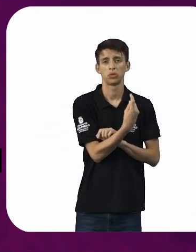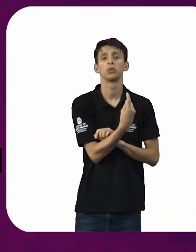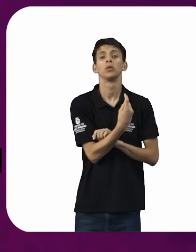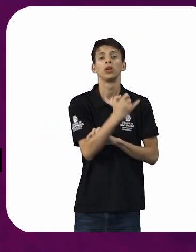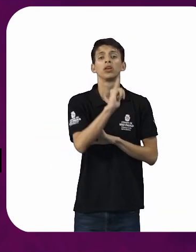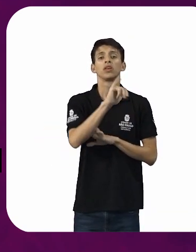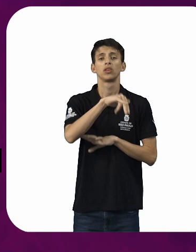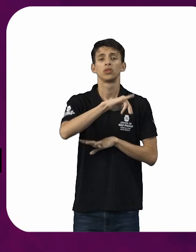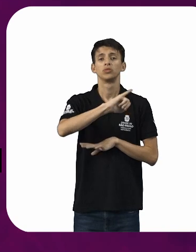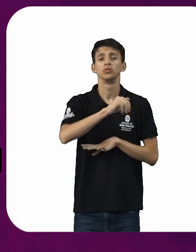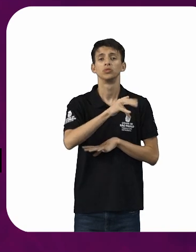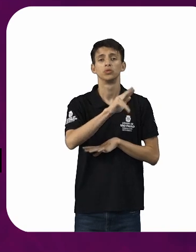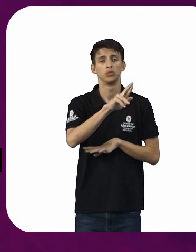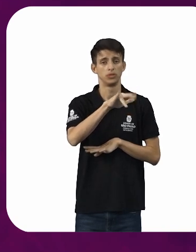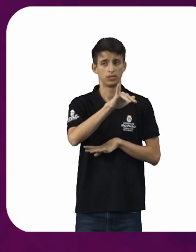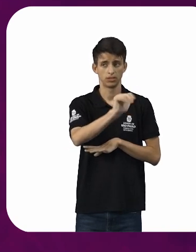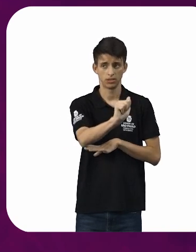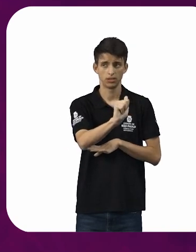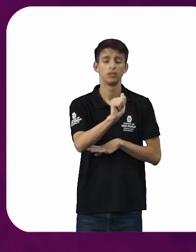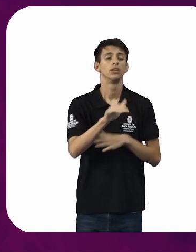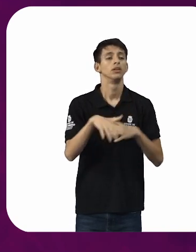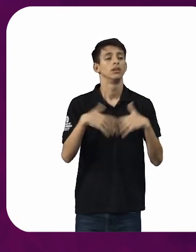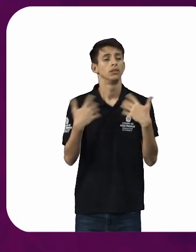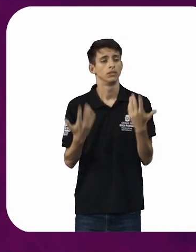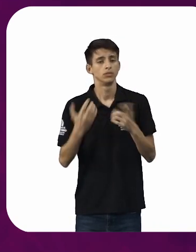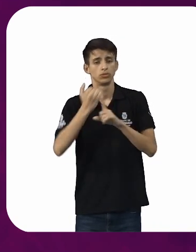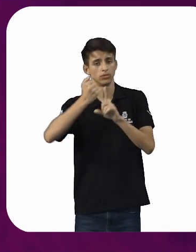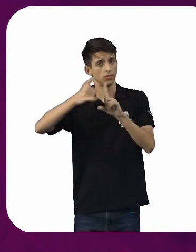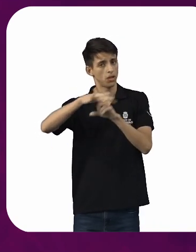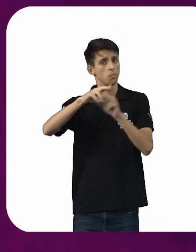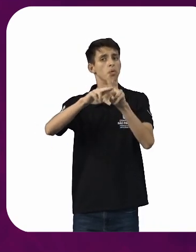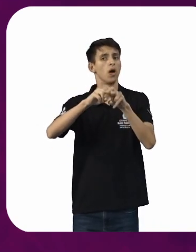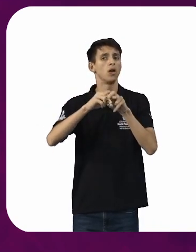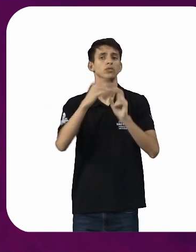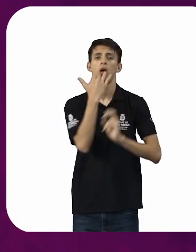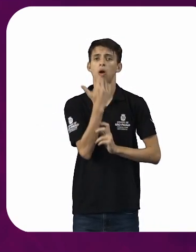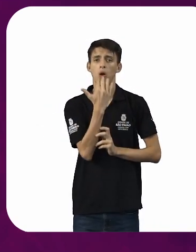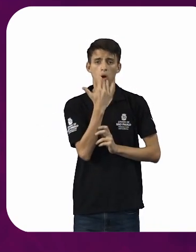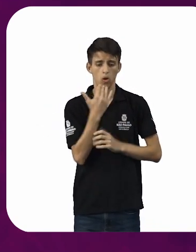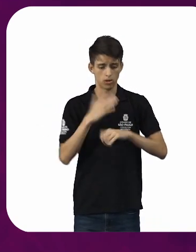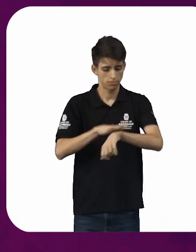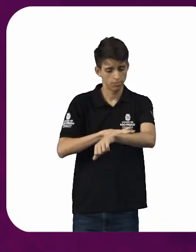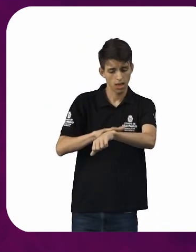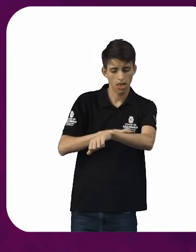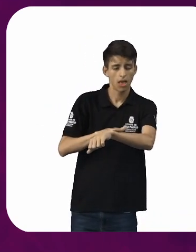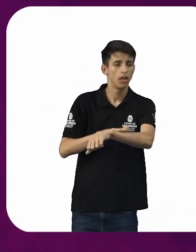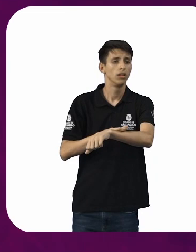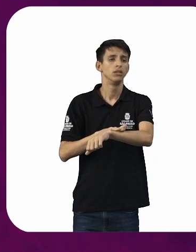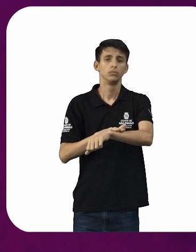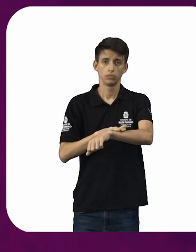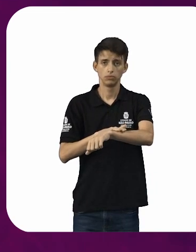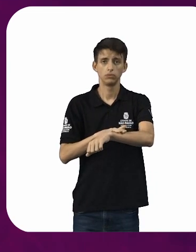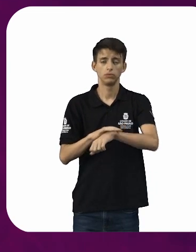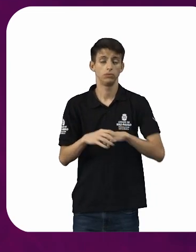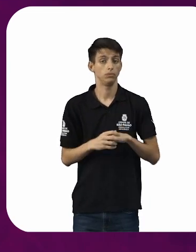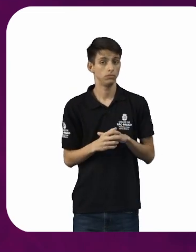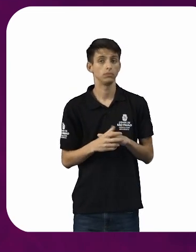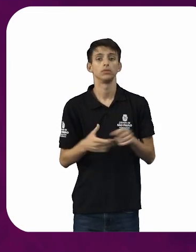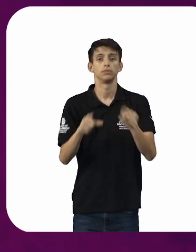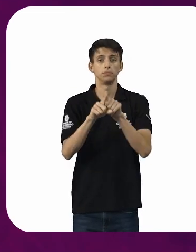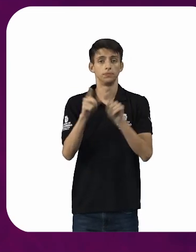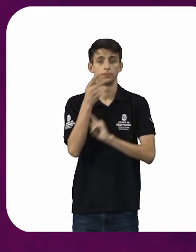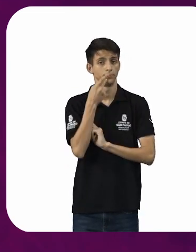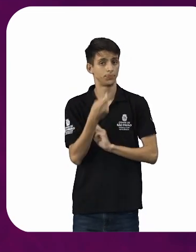que a sociedade tem de achar que por conta da cor de pele ou de qualquer outra especificidade, porque aí entra também a